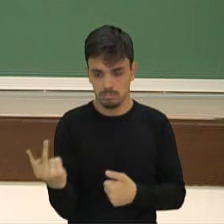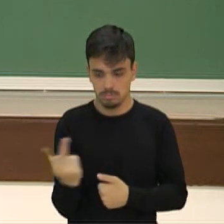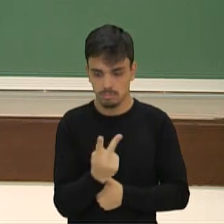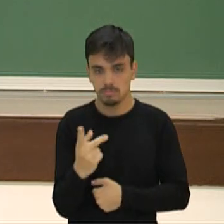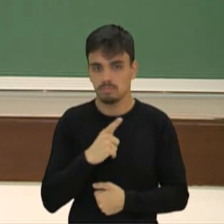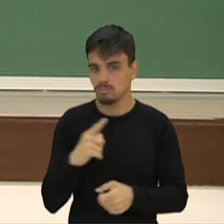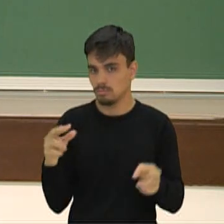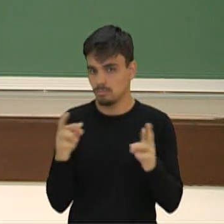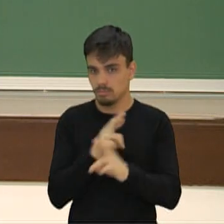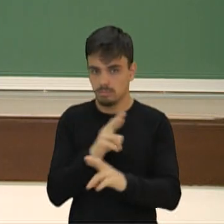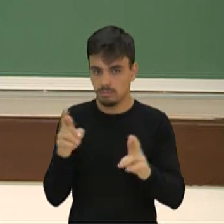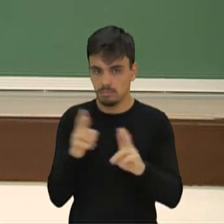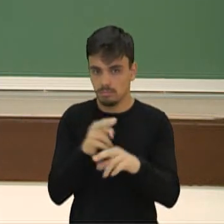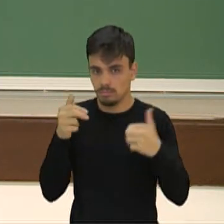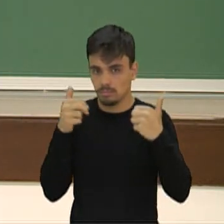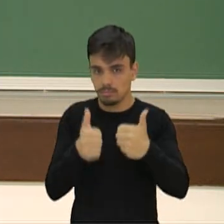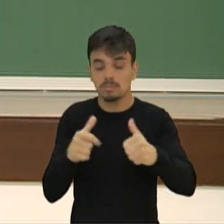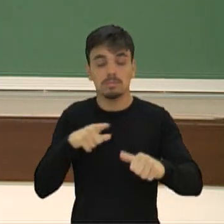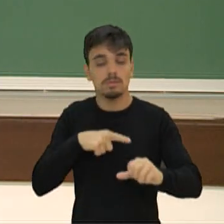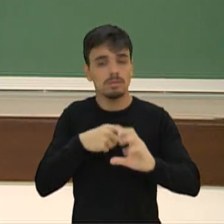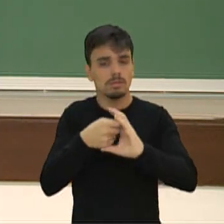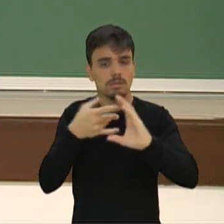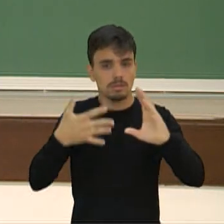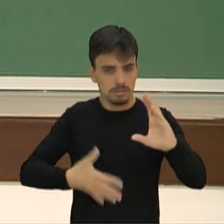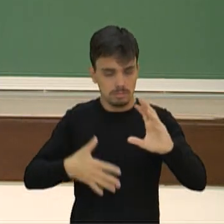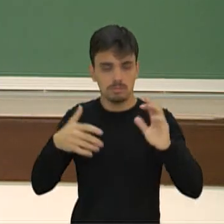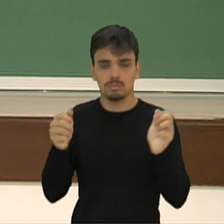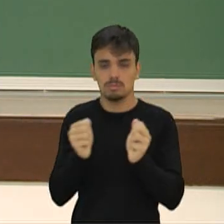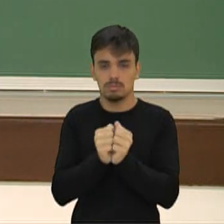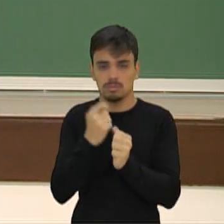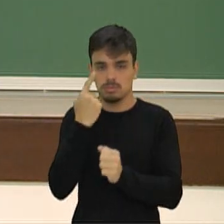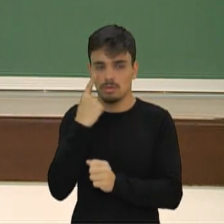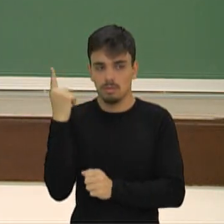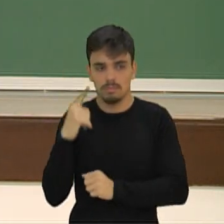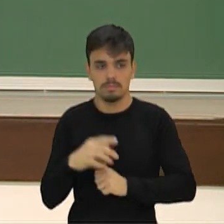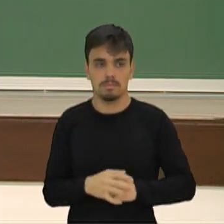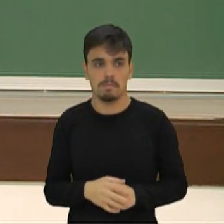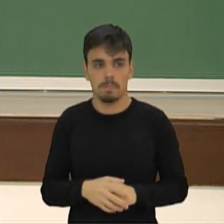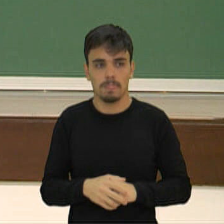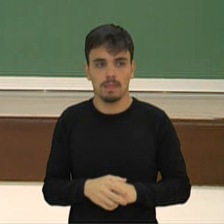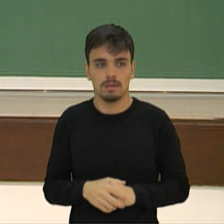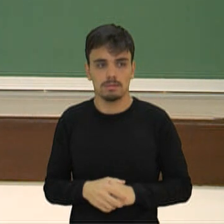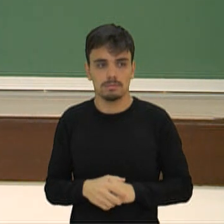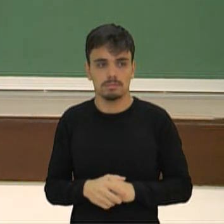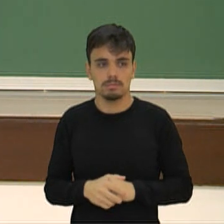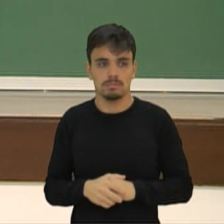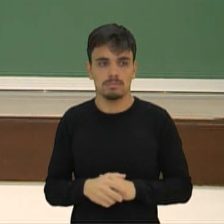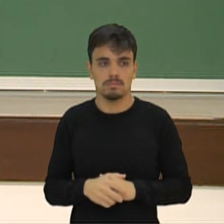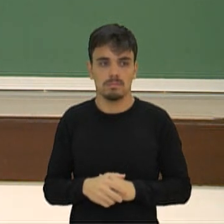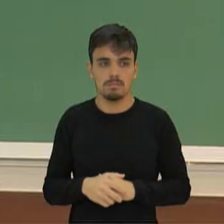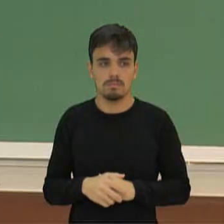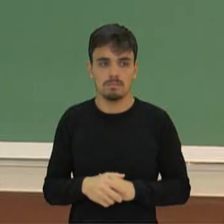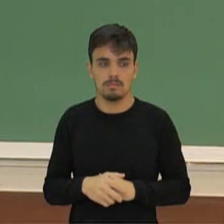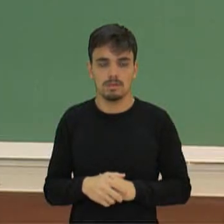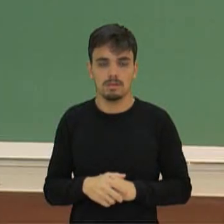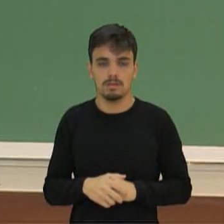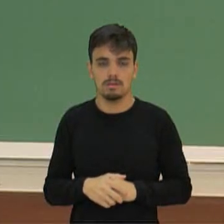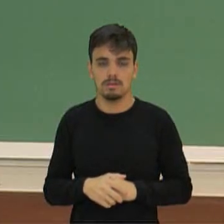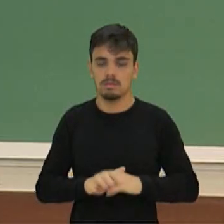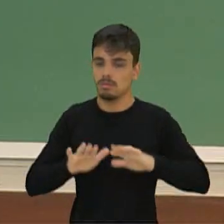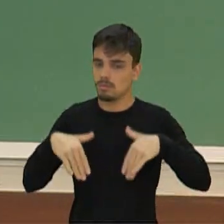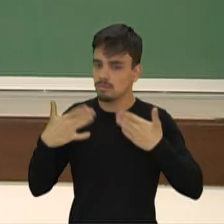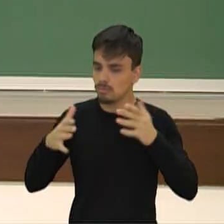física, ok? Então temos essa caracterização e me acompanhe na tela. Entretanto, pessoal, nem todas